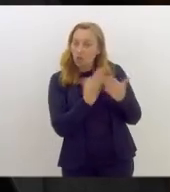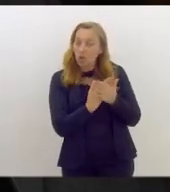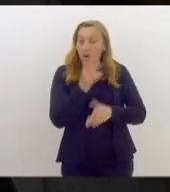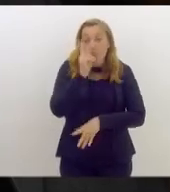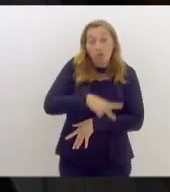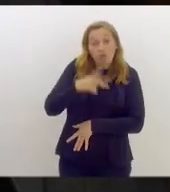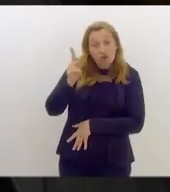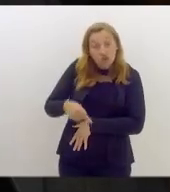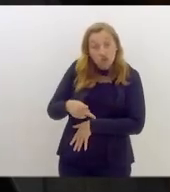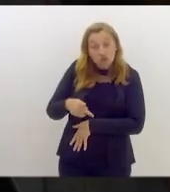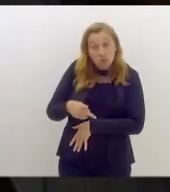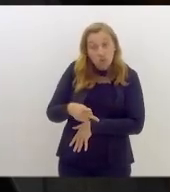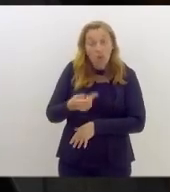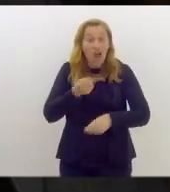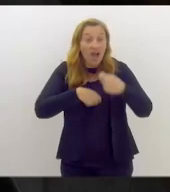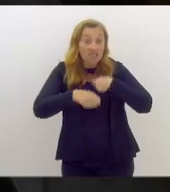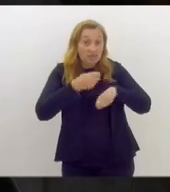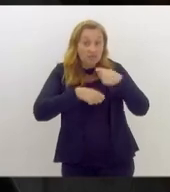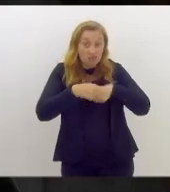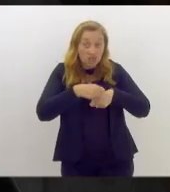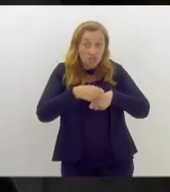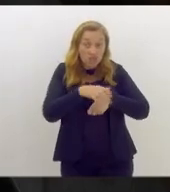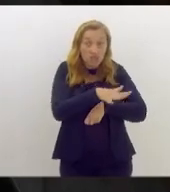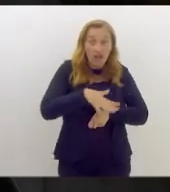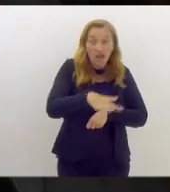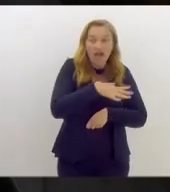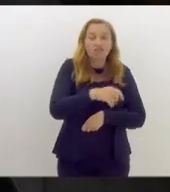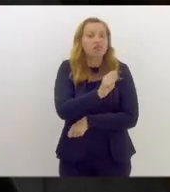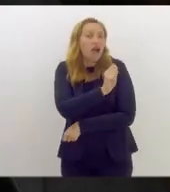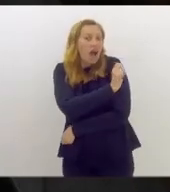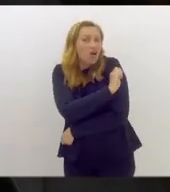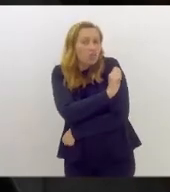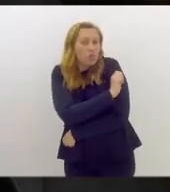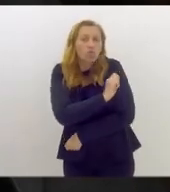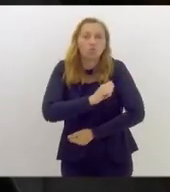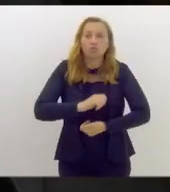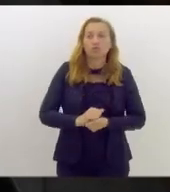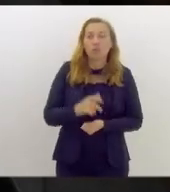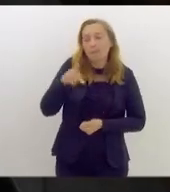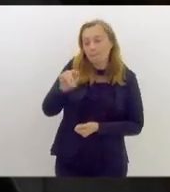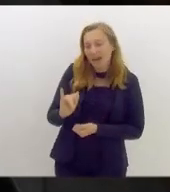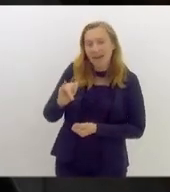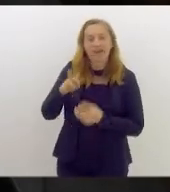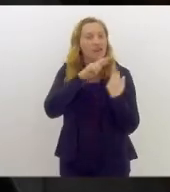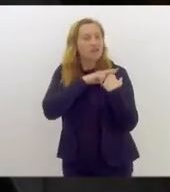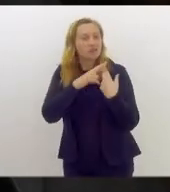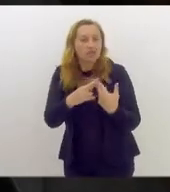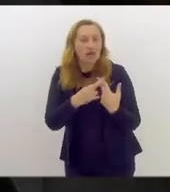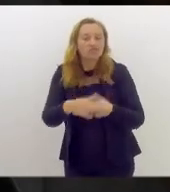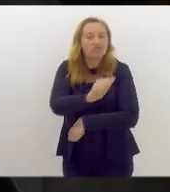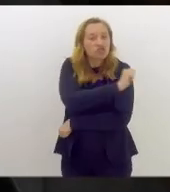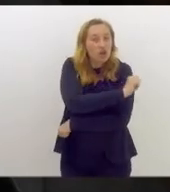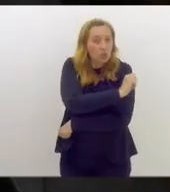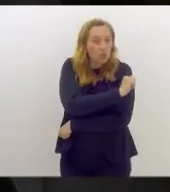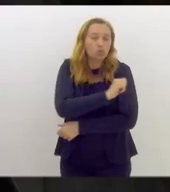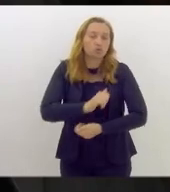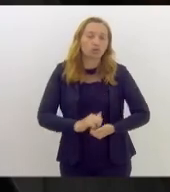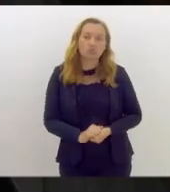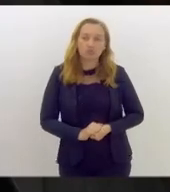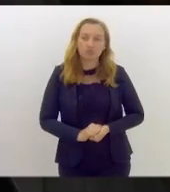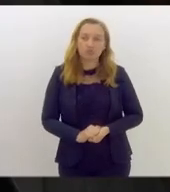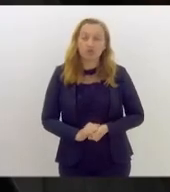servidores técnicos administrativos estudantes pais e responsáveis de alunos enfim